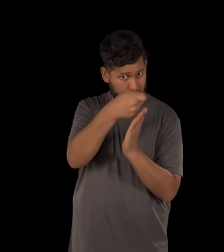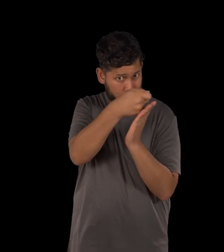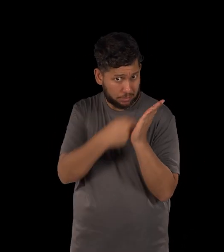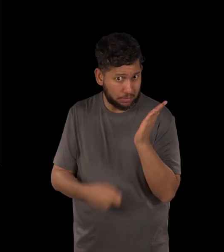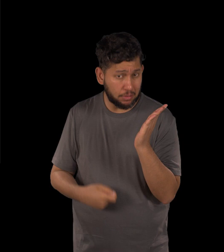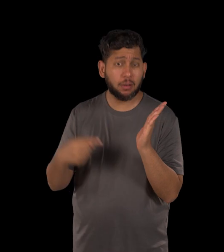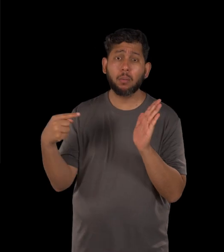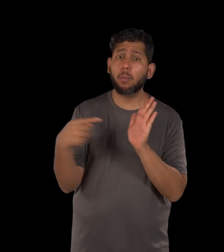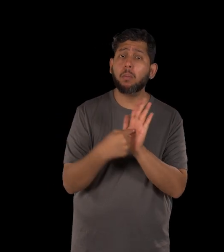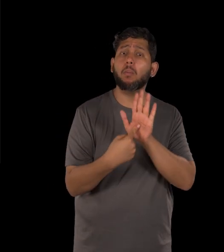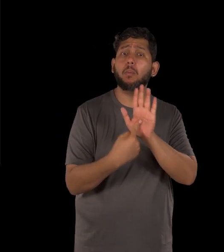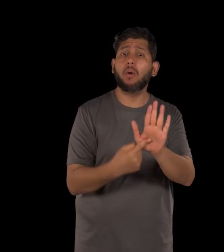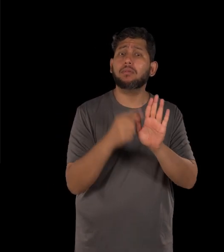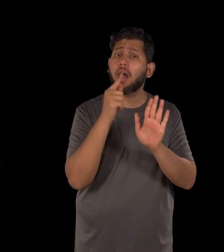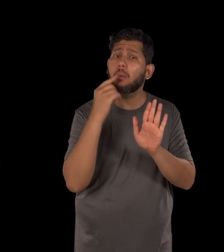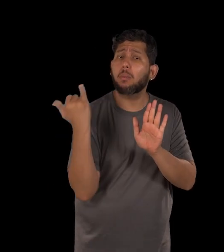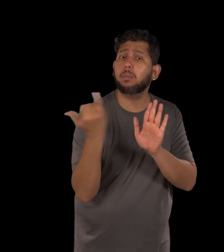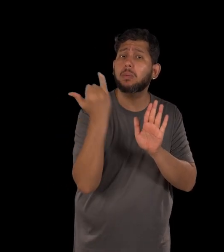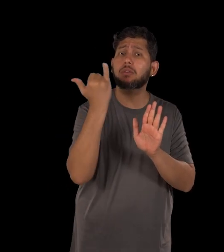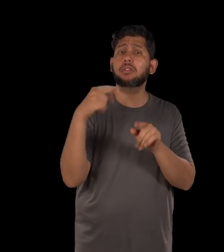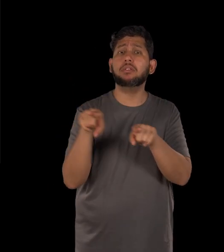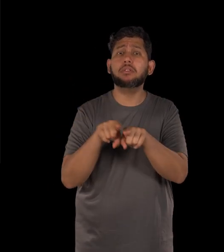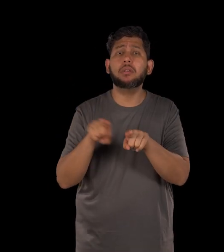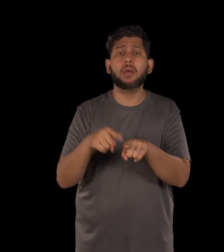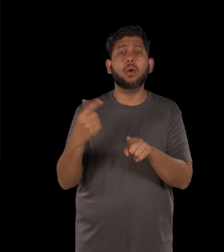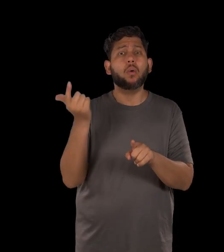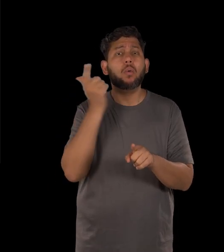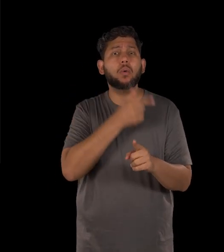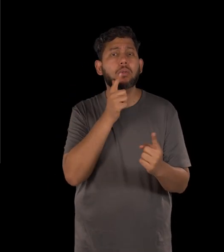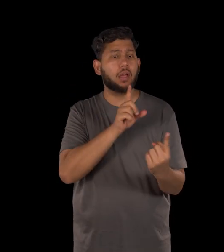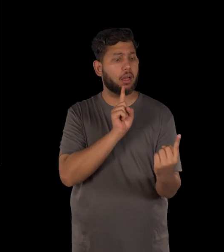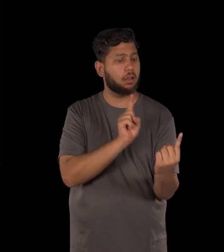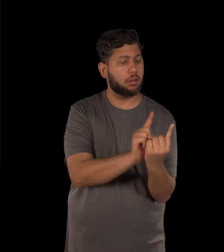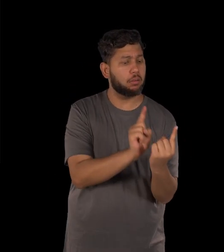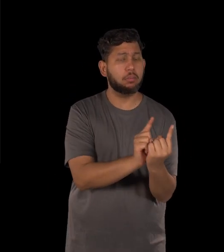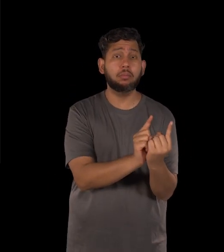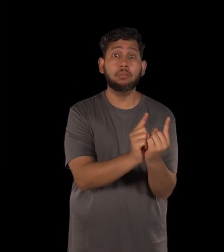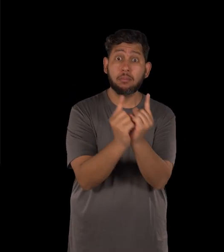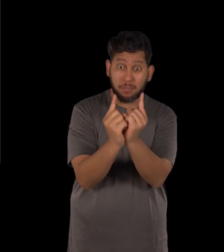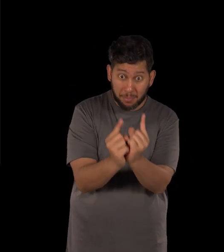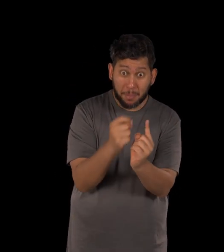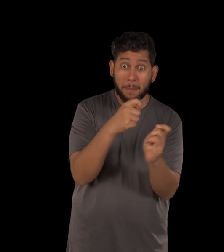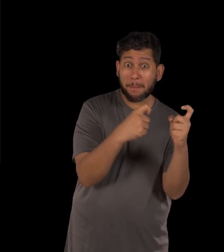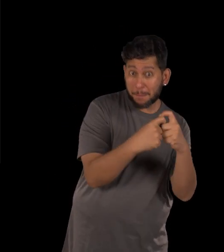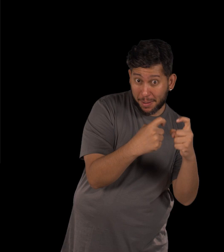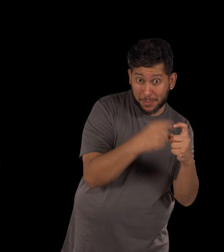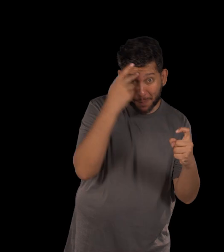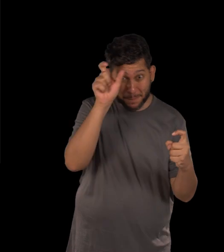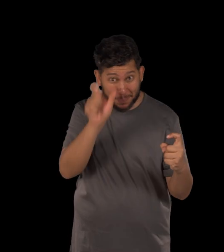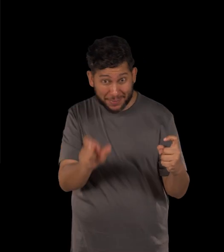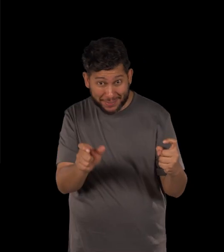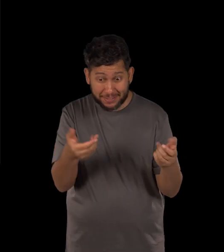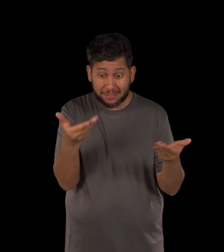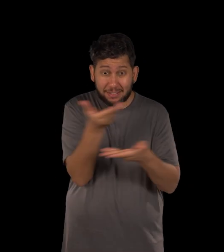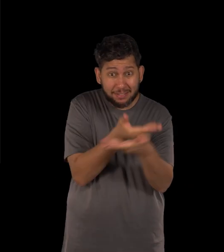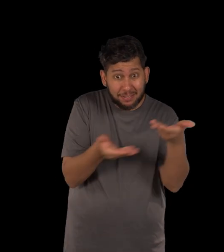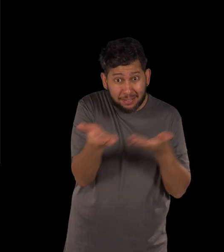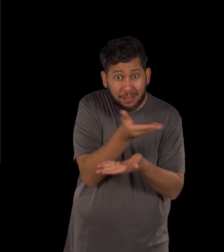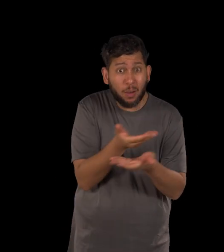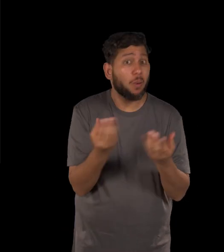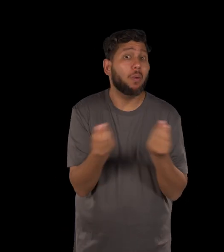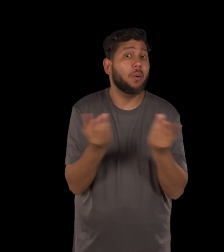tratado acerca da importância da água e suas indicações no tratamento entre médico e paciente, que é semelhante ao que conhecemos